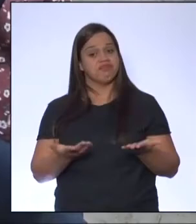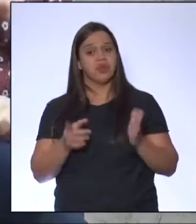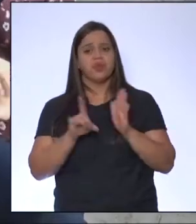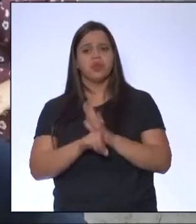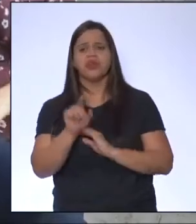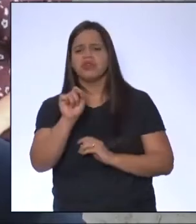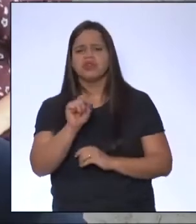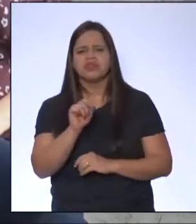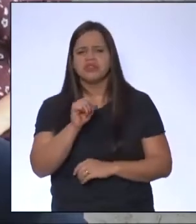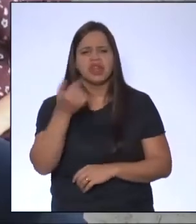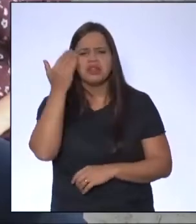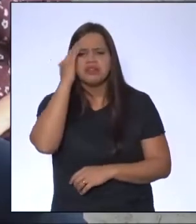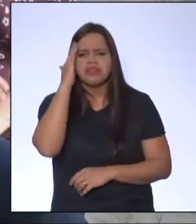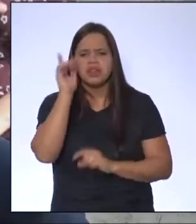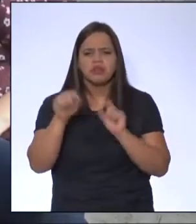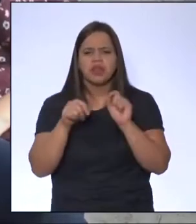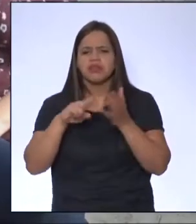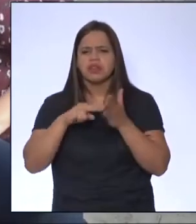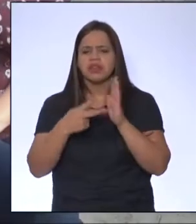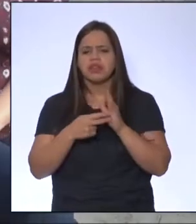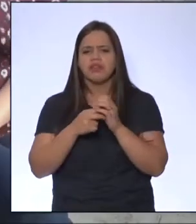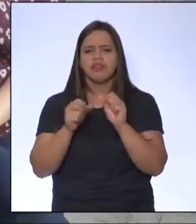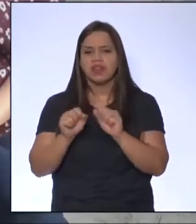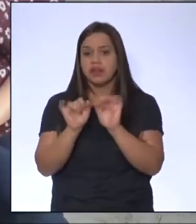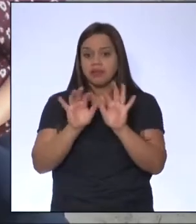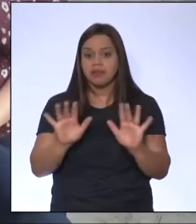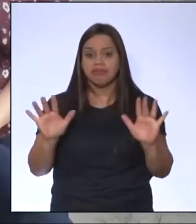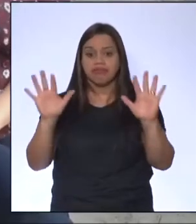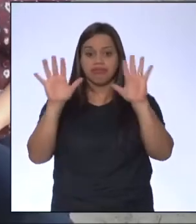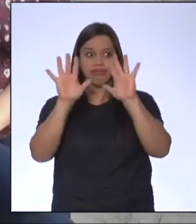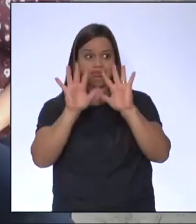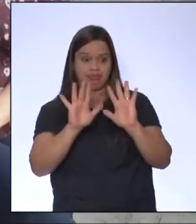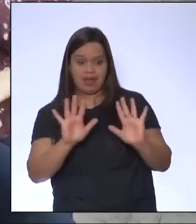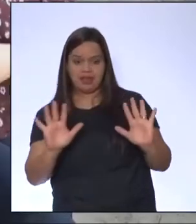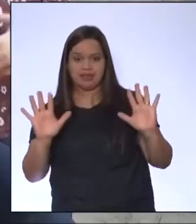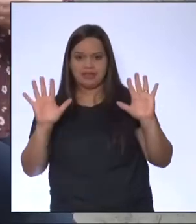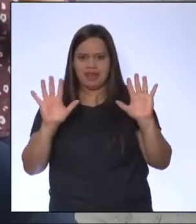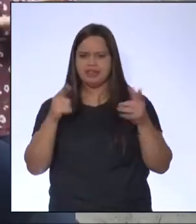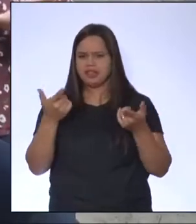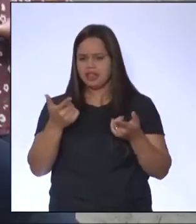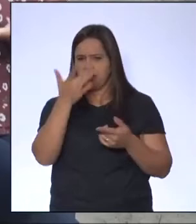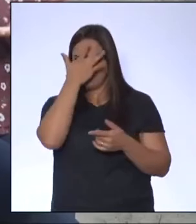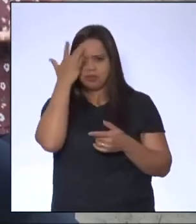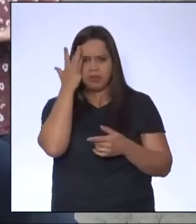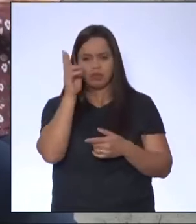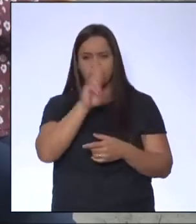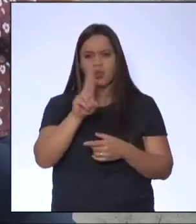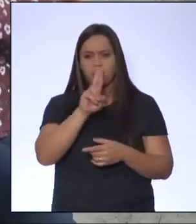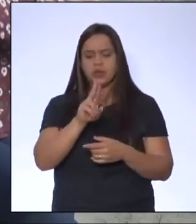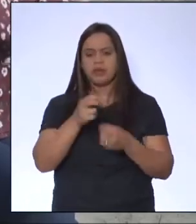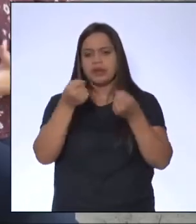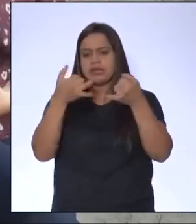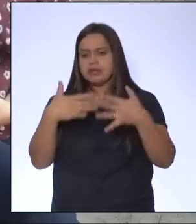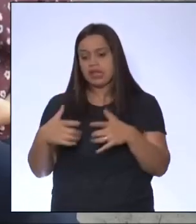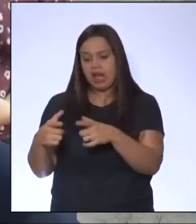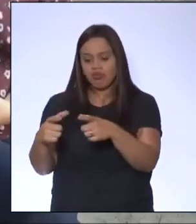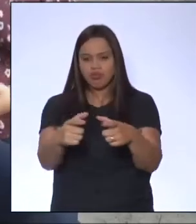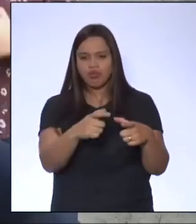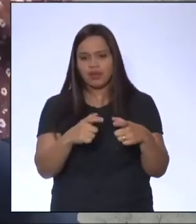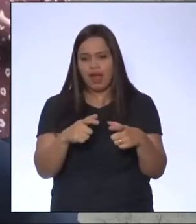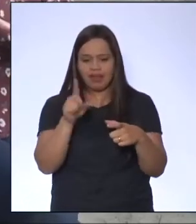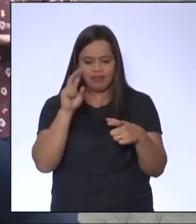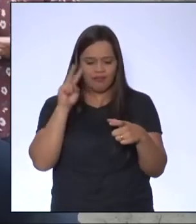Que seja uma paisagem. As pessoas normalmente usam essa palavra para falar sobre um lugar que elas acham